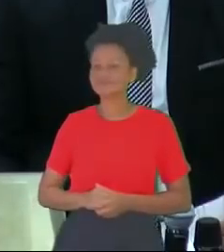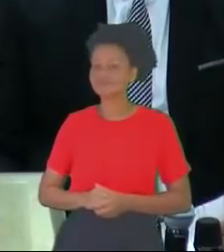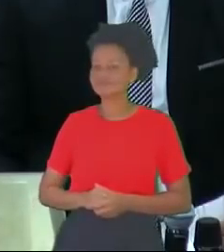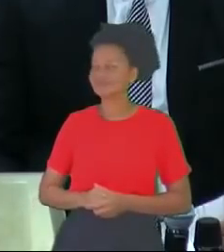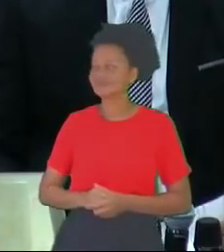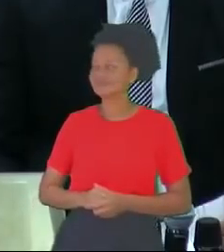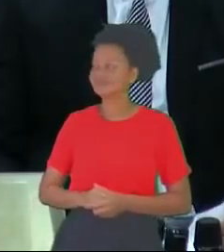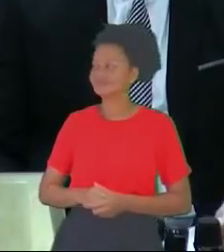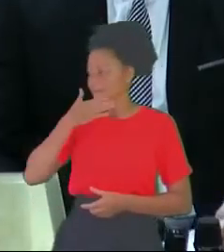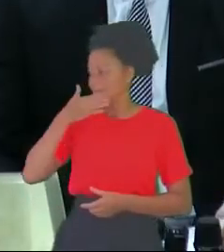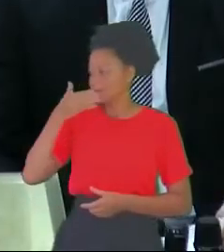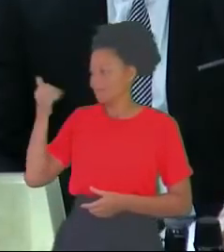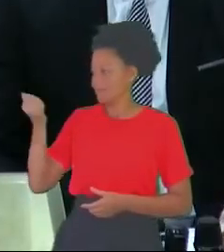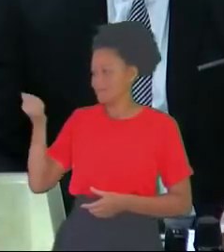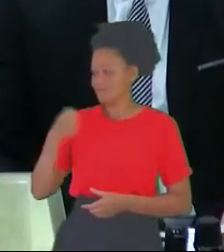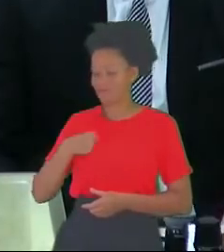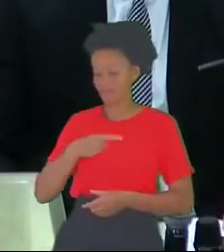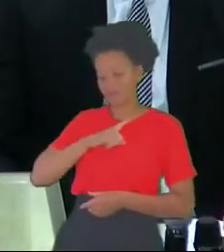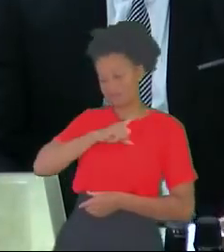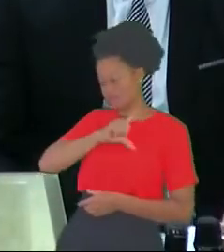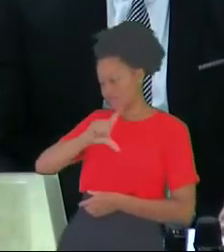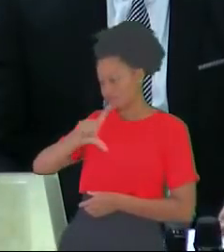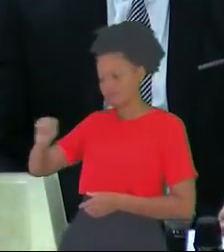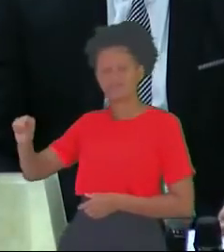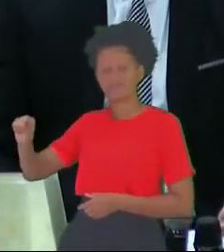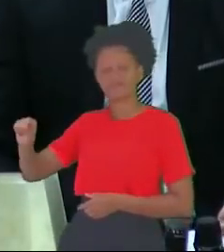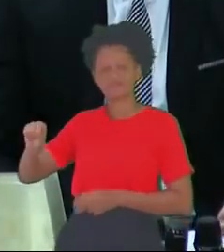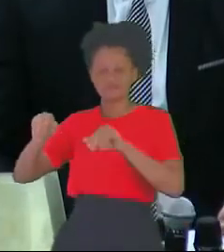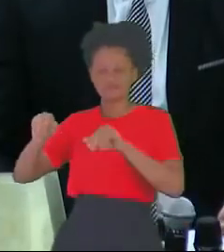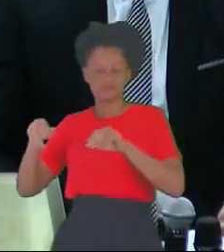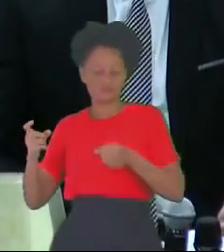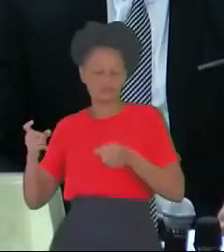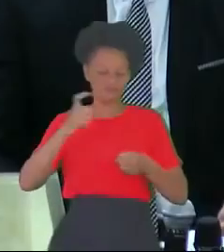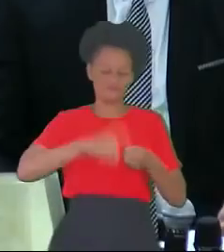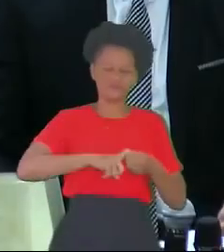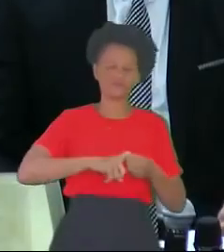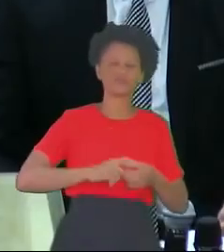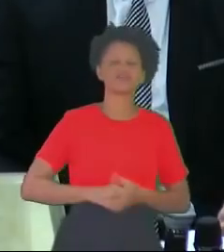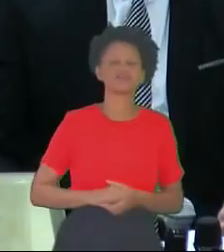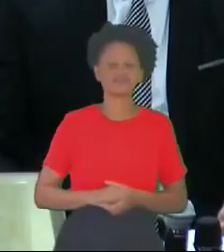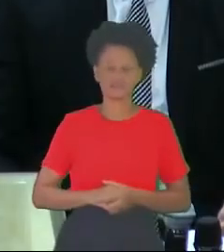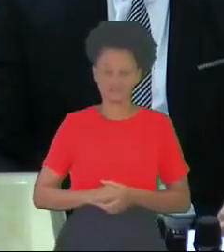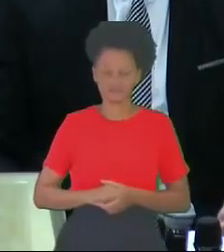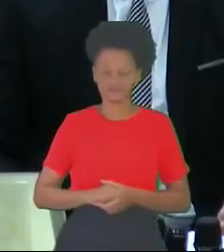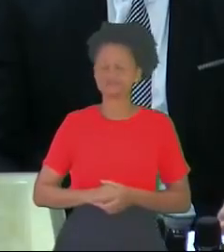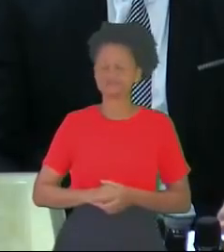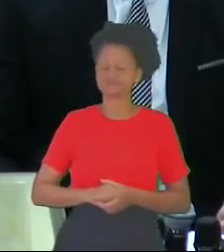falou melhor: iria embora e nunca mais voltaria.